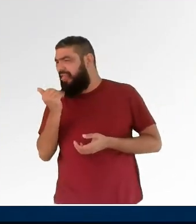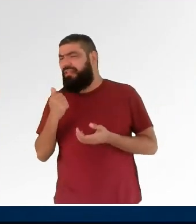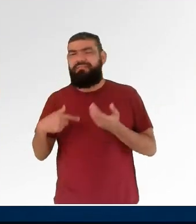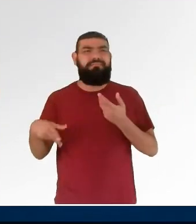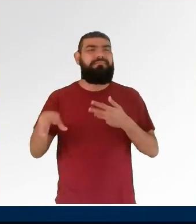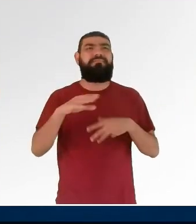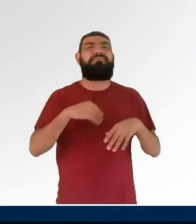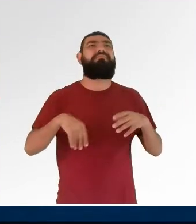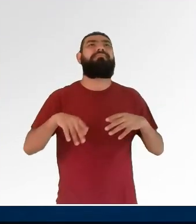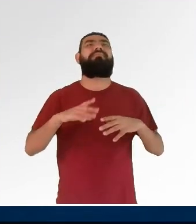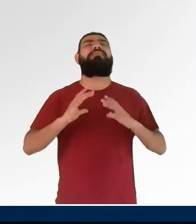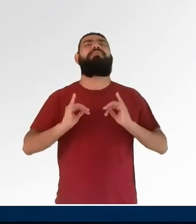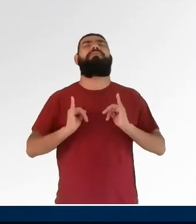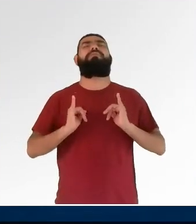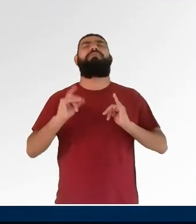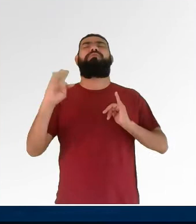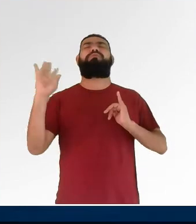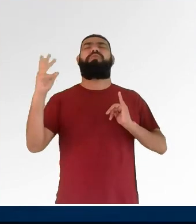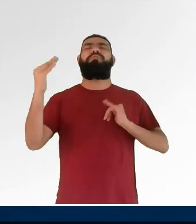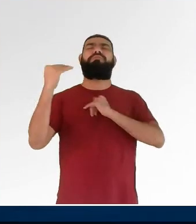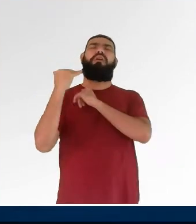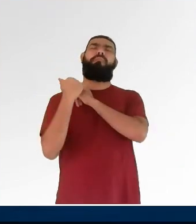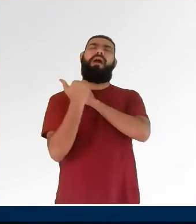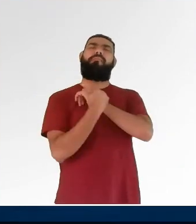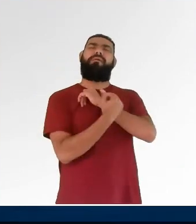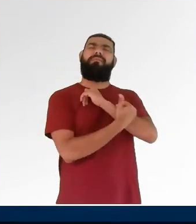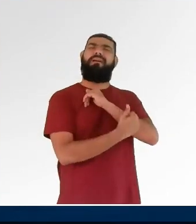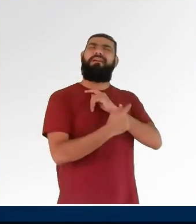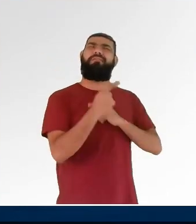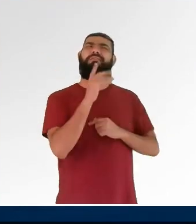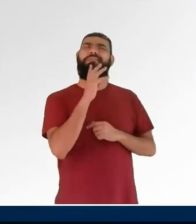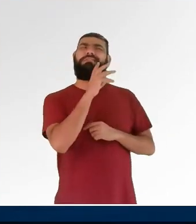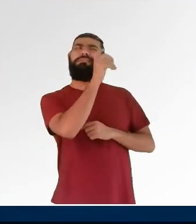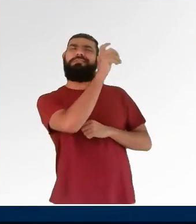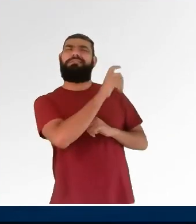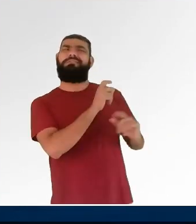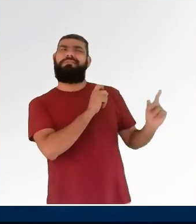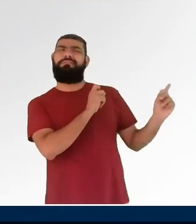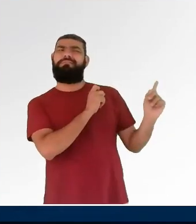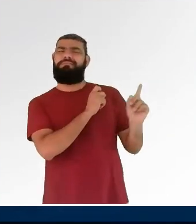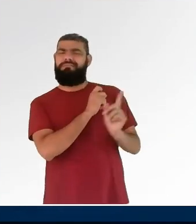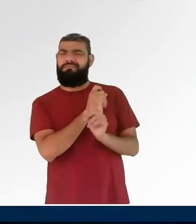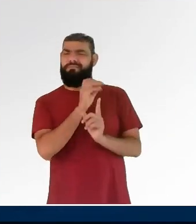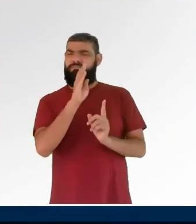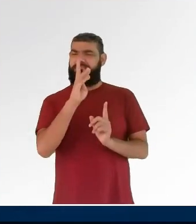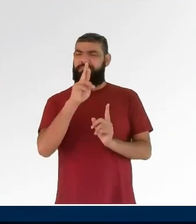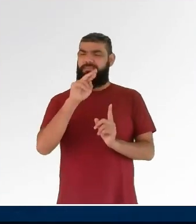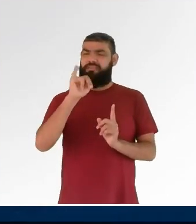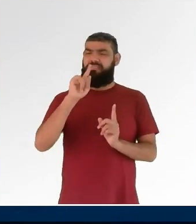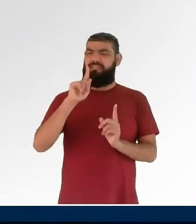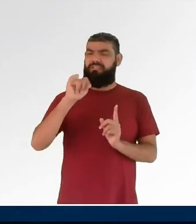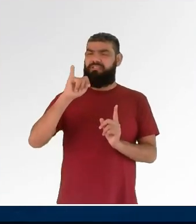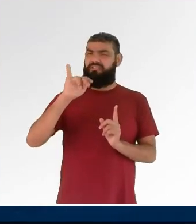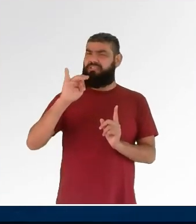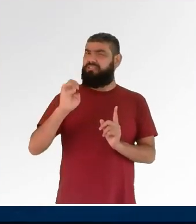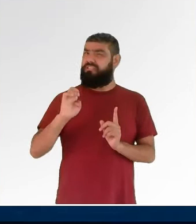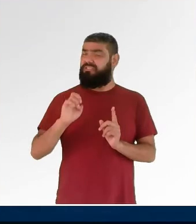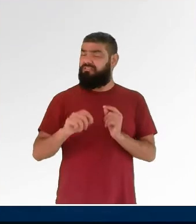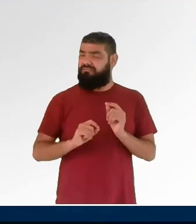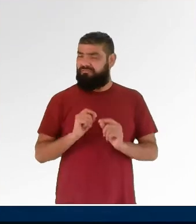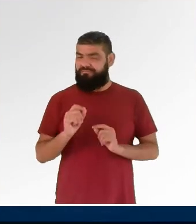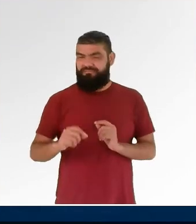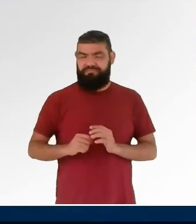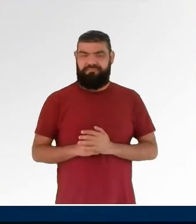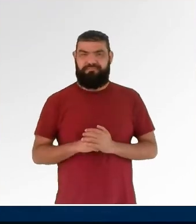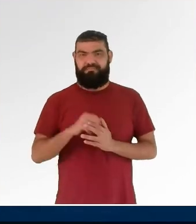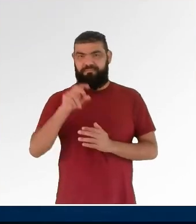família. Até que um dia eu conheci a Brigitte. E olha o que ele diz. Depois